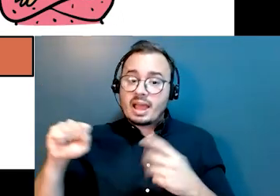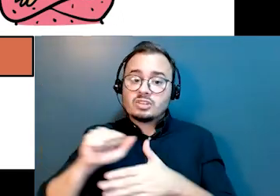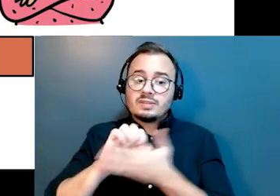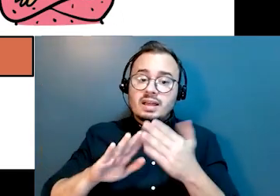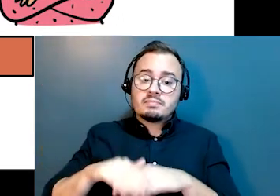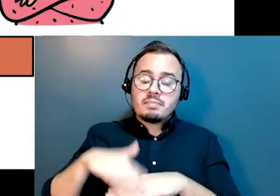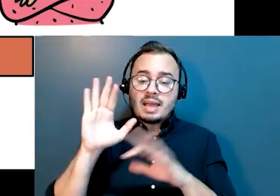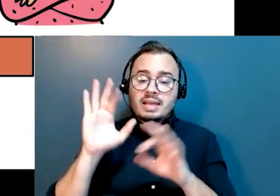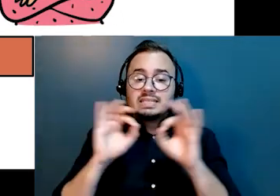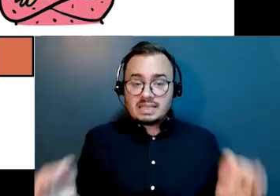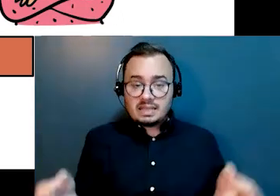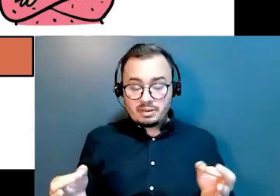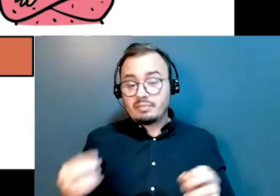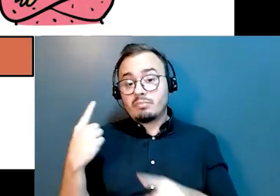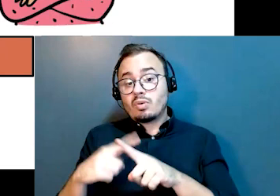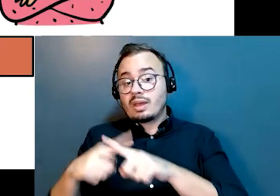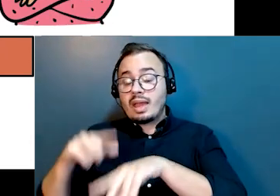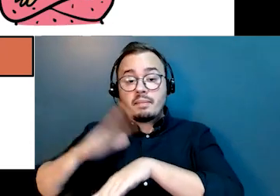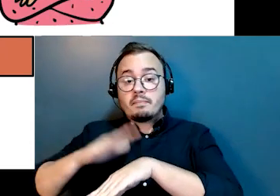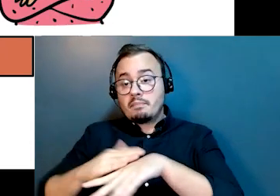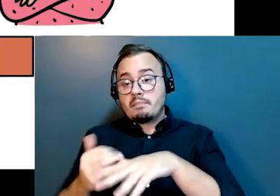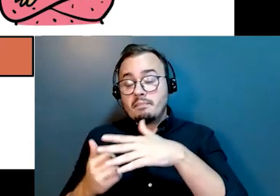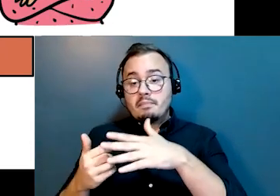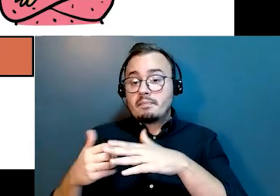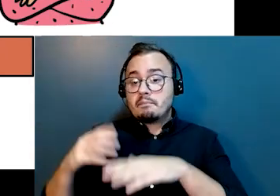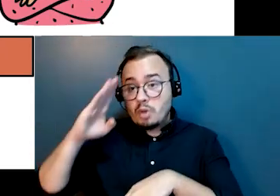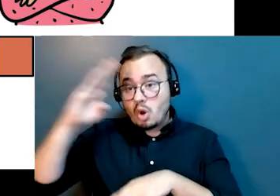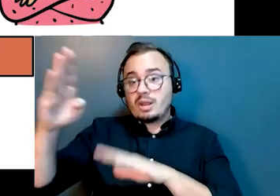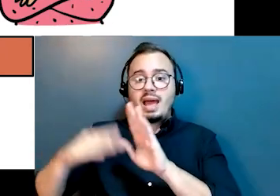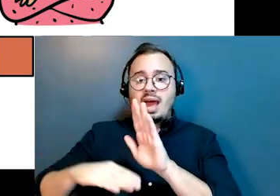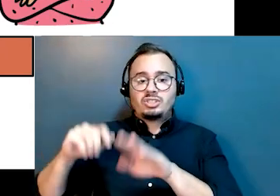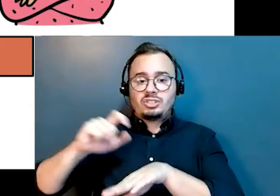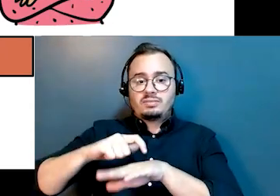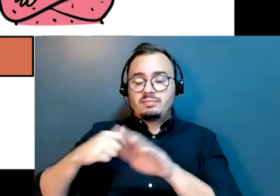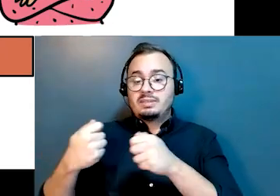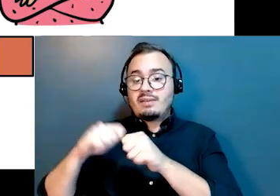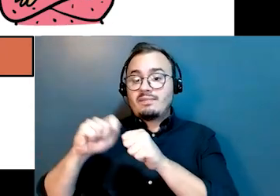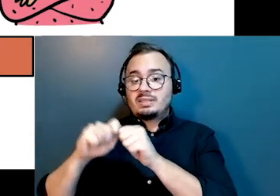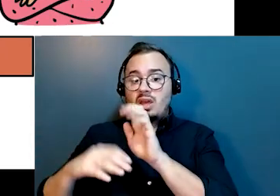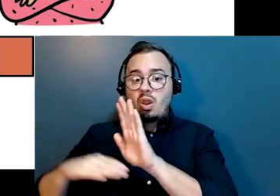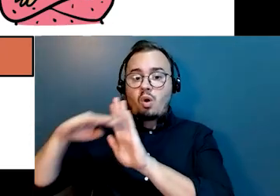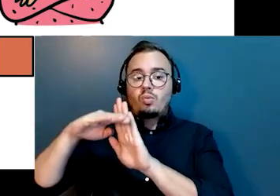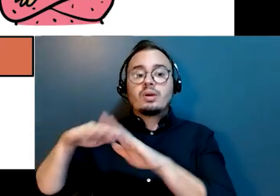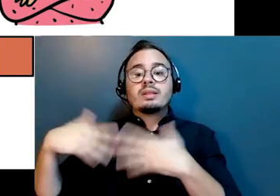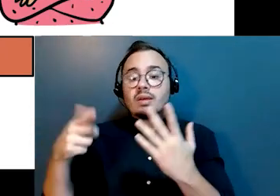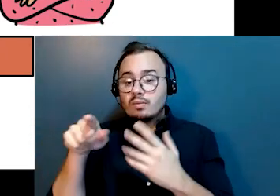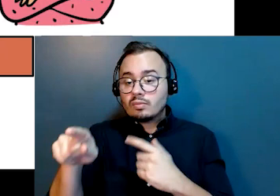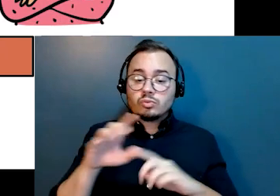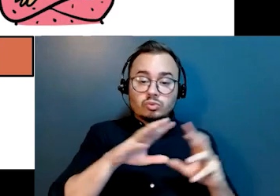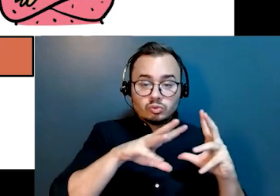simples de back-end, que é a prioridade para o projeto. E assim, percebam que todas as atividades que eram prioritárias foram